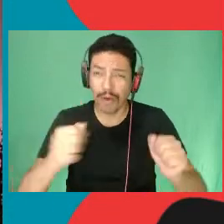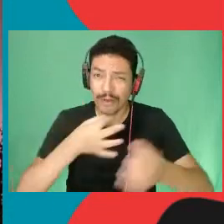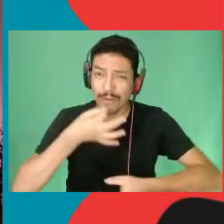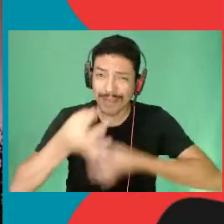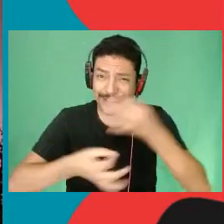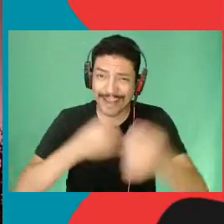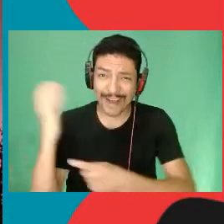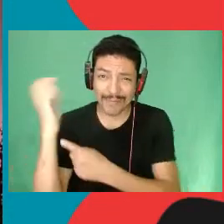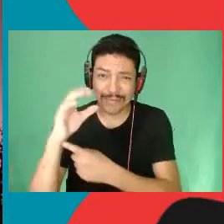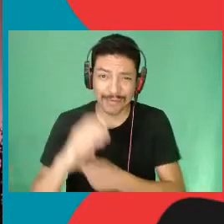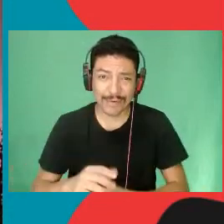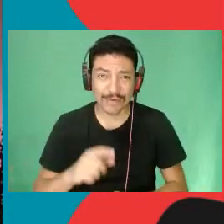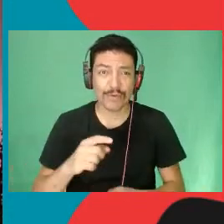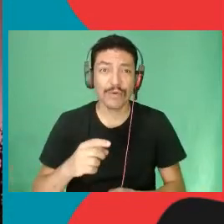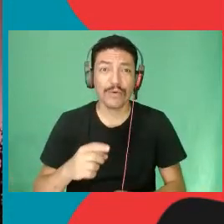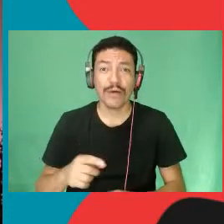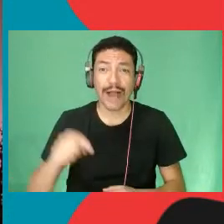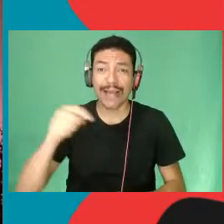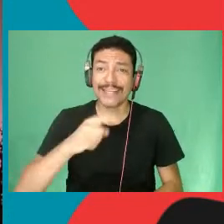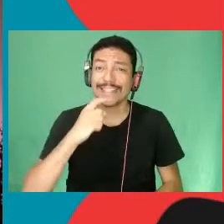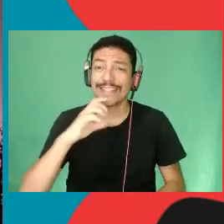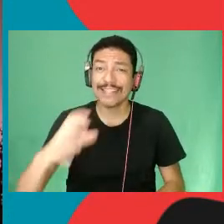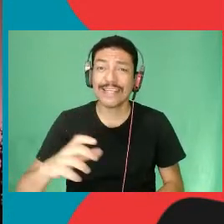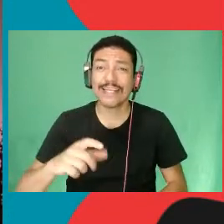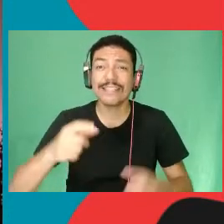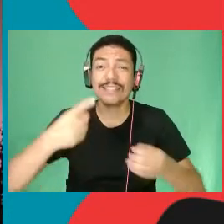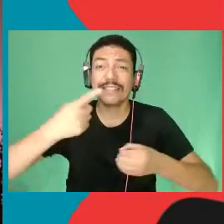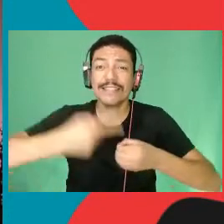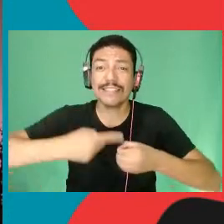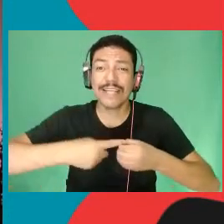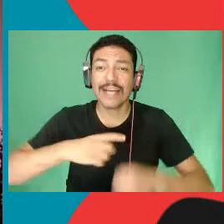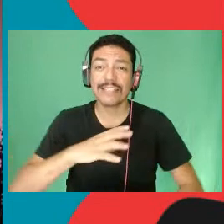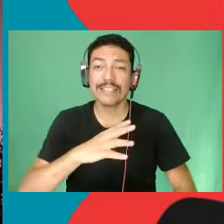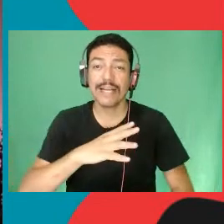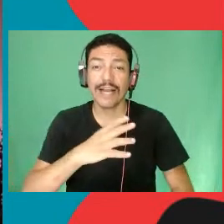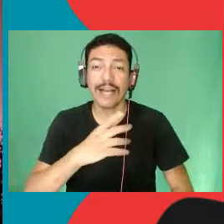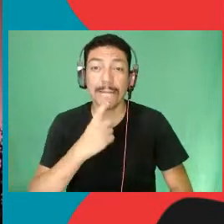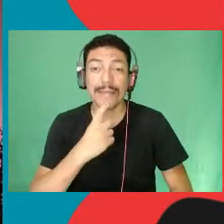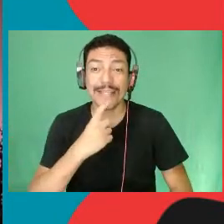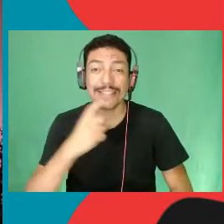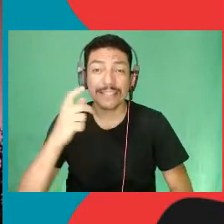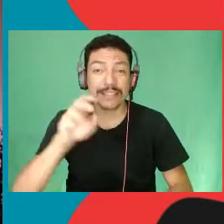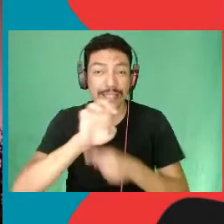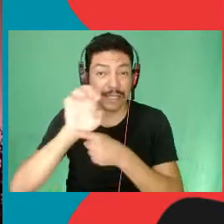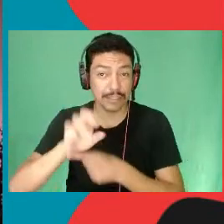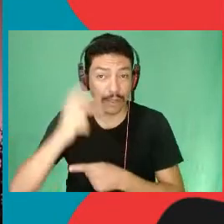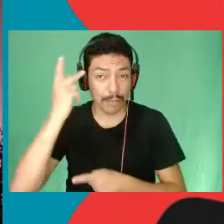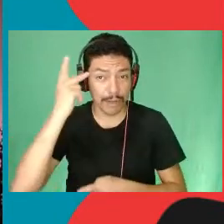Paulo, né? O Estúdio CIT é aqui em Campinas. Da onde mais, gente?